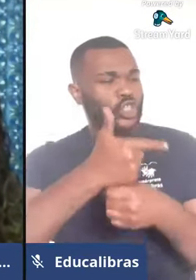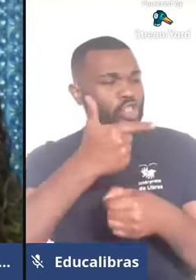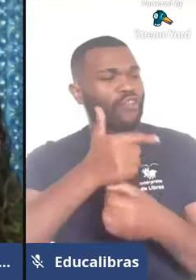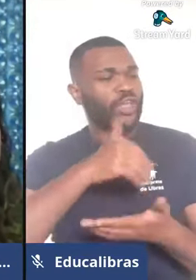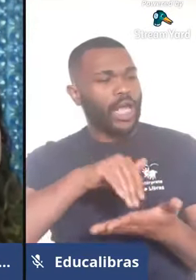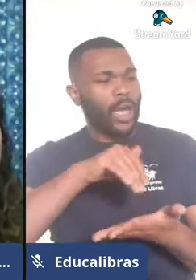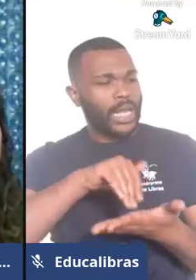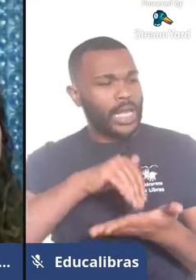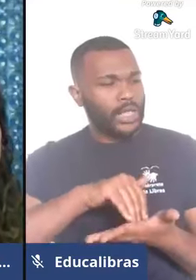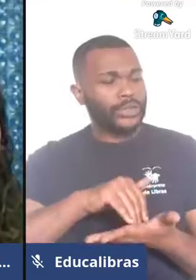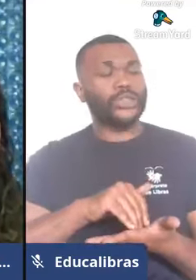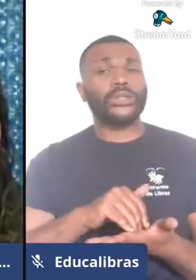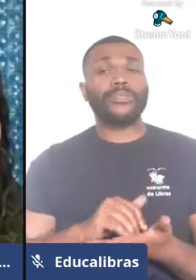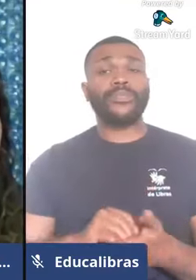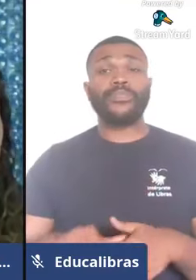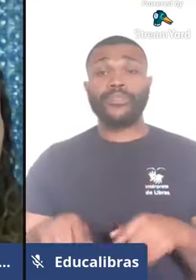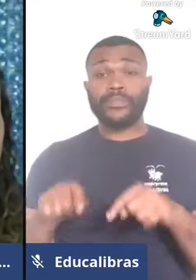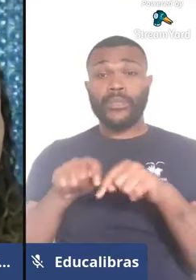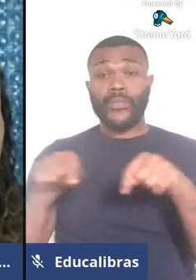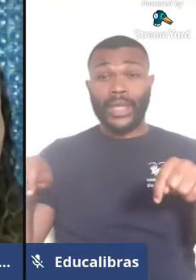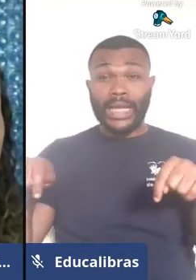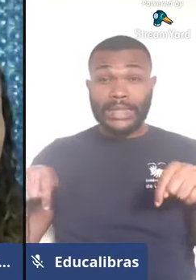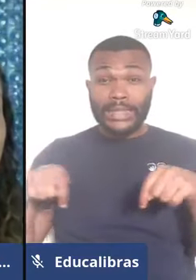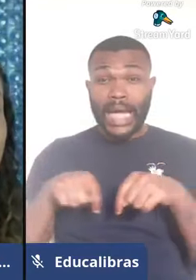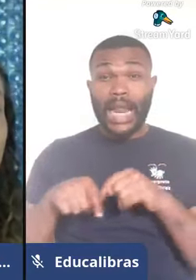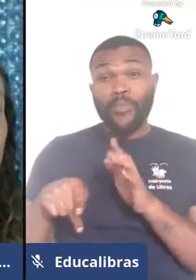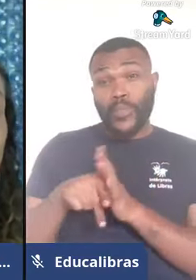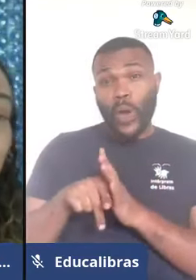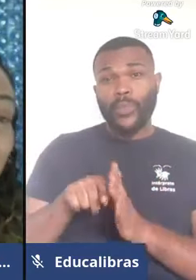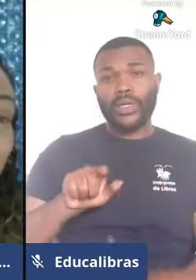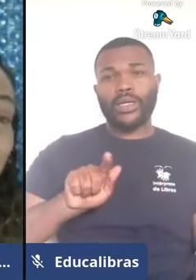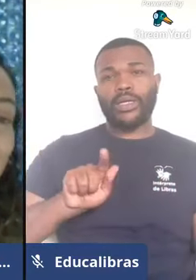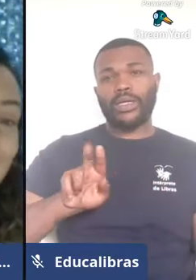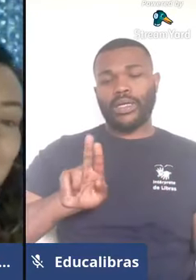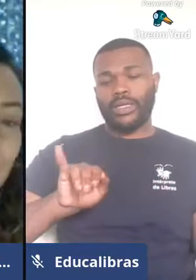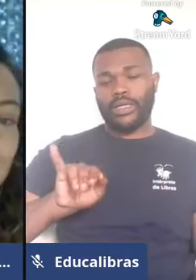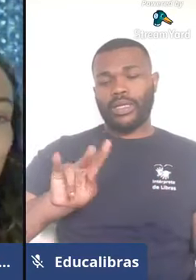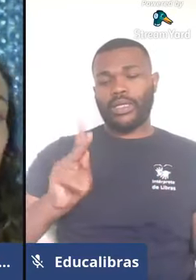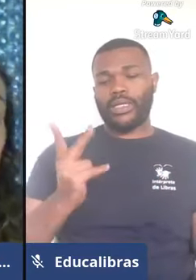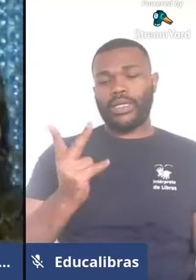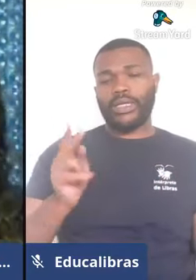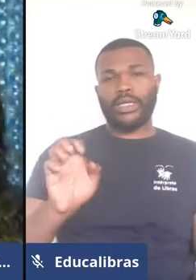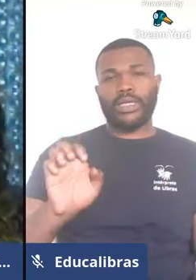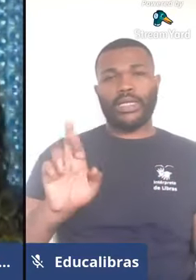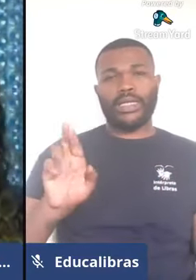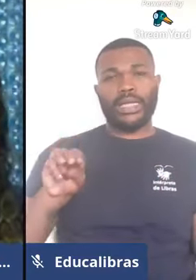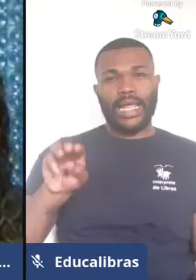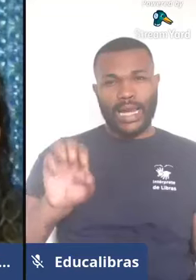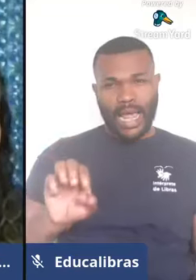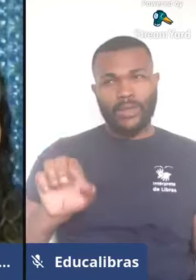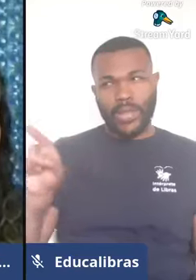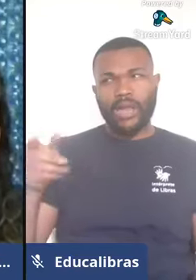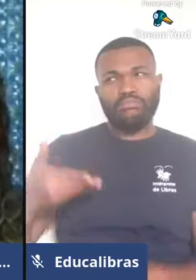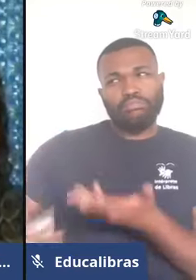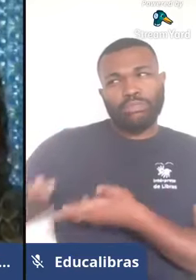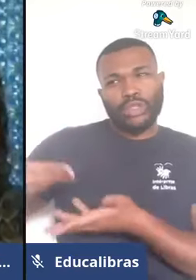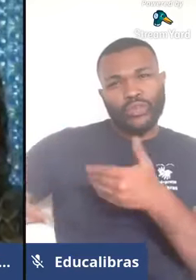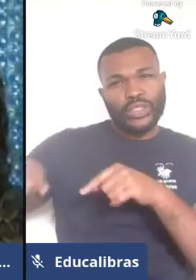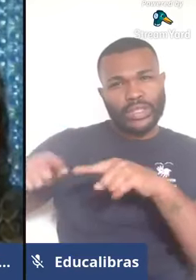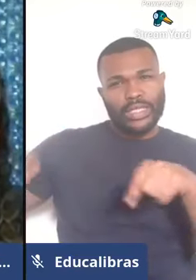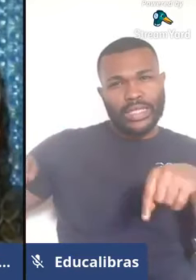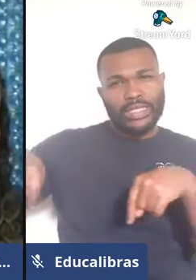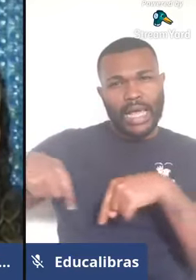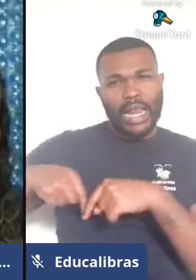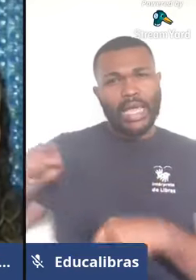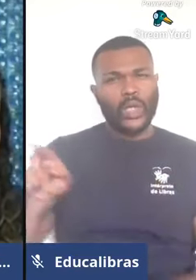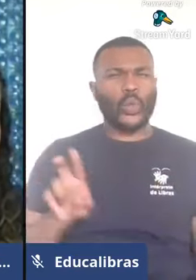lembro que uma das salas era do Guilherme, e era assim, né? Era uma sala compartilhada, na verdade, né? Mas que ele